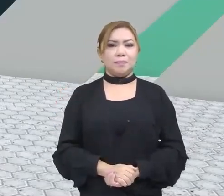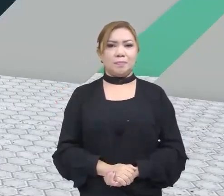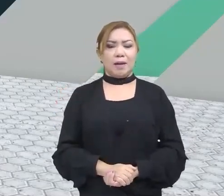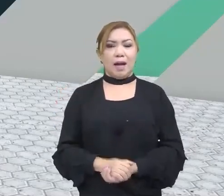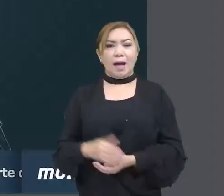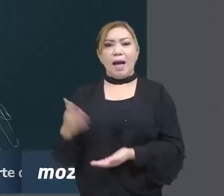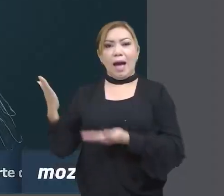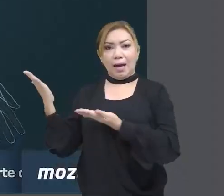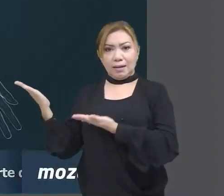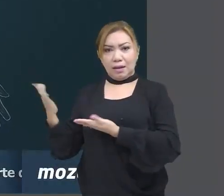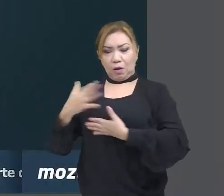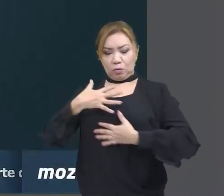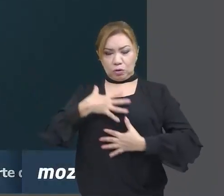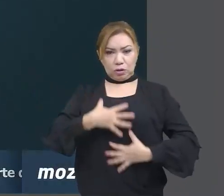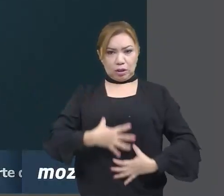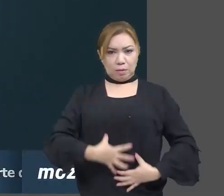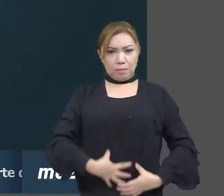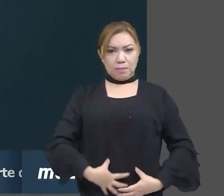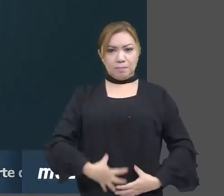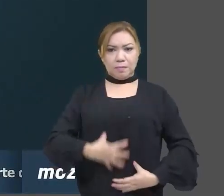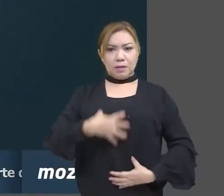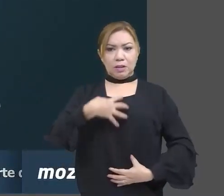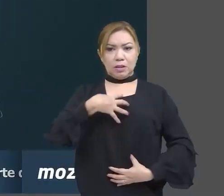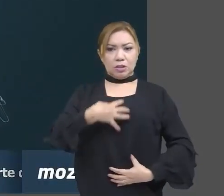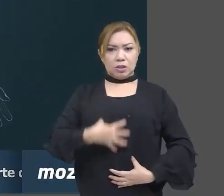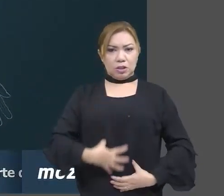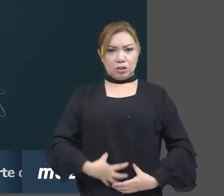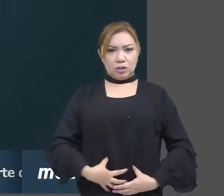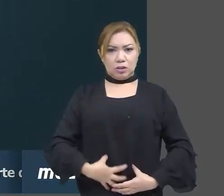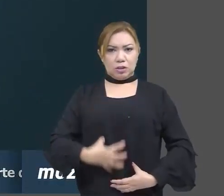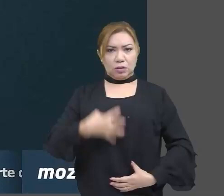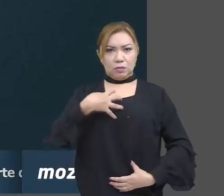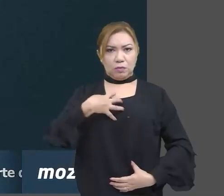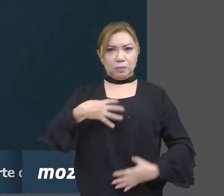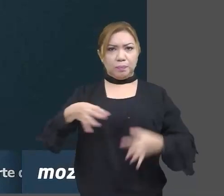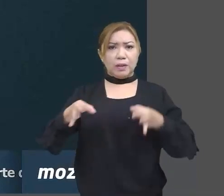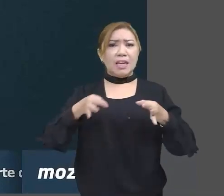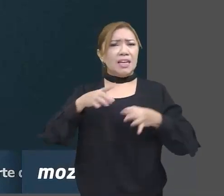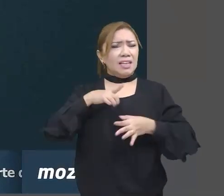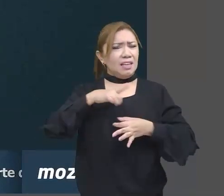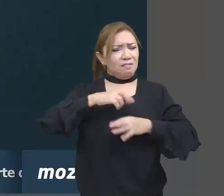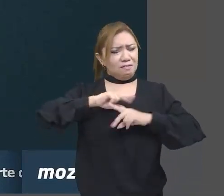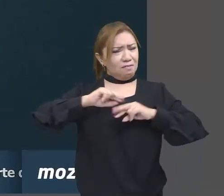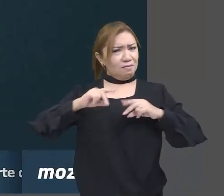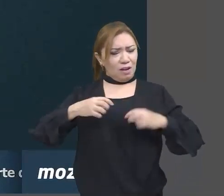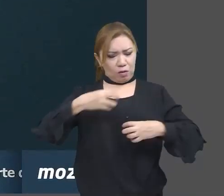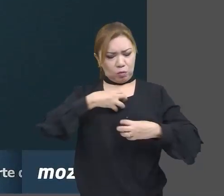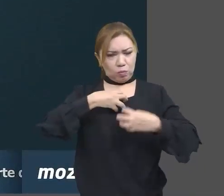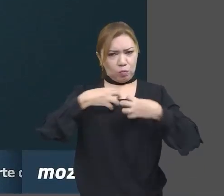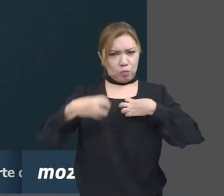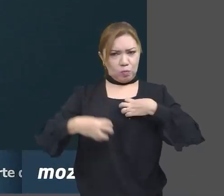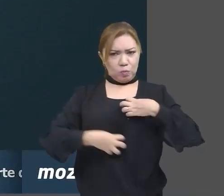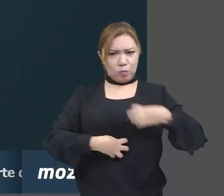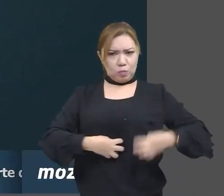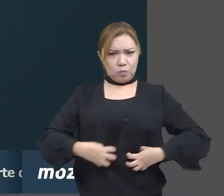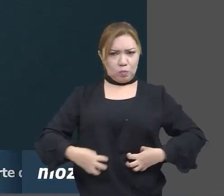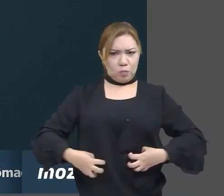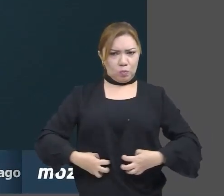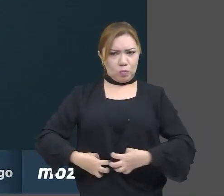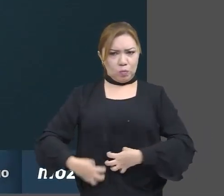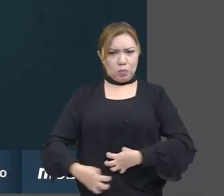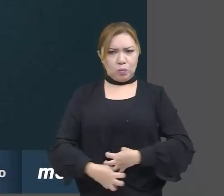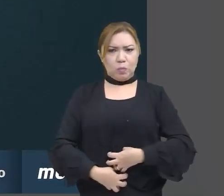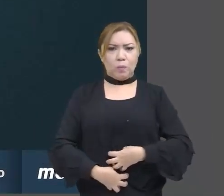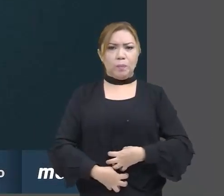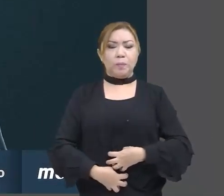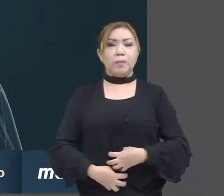sistema digestivo. Ele possui vários órgãos. E ele passa por vários processos, que é o que